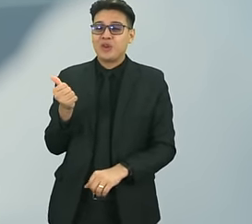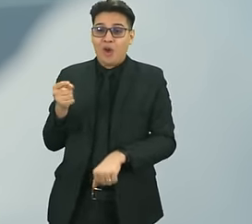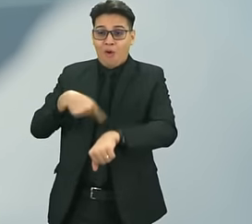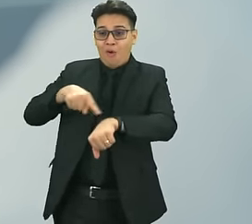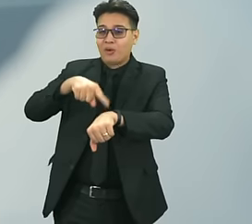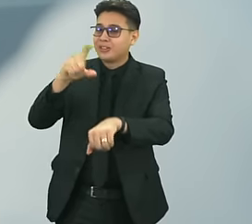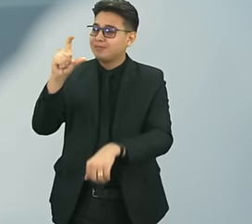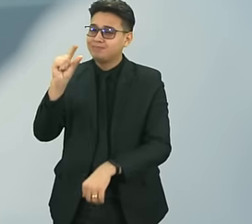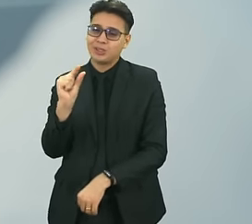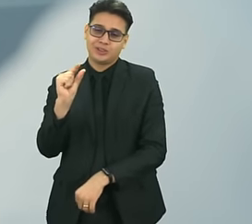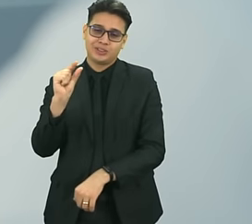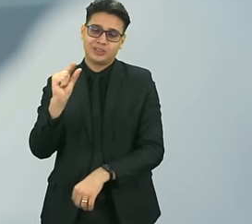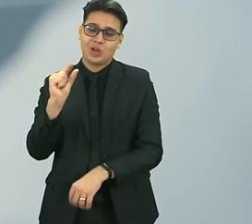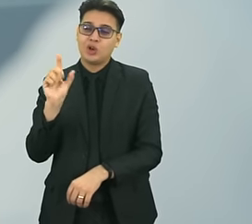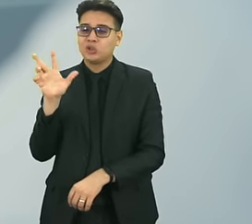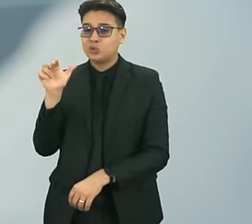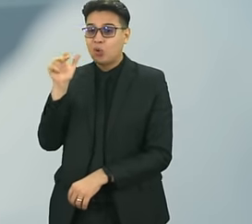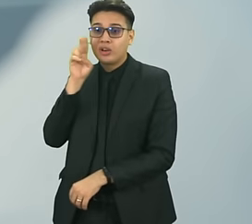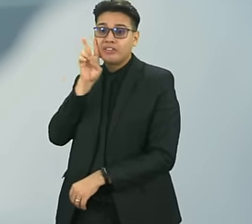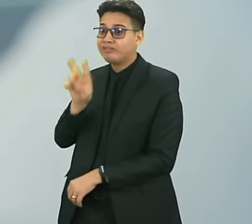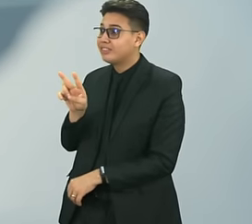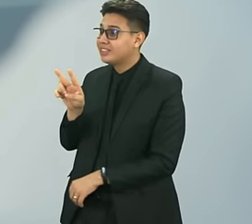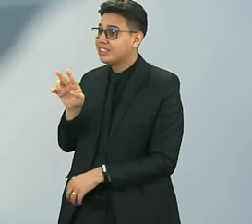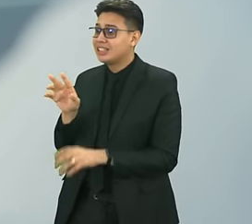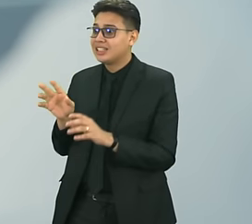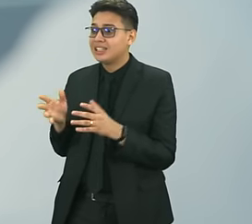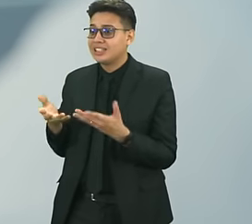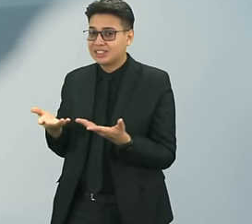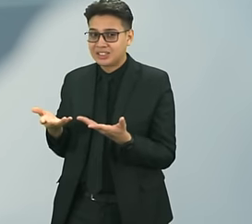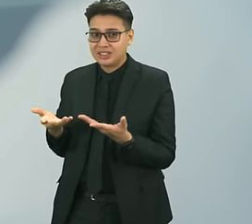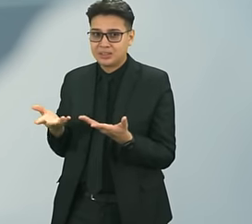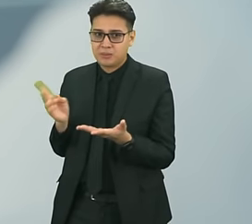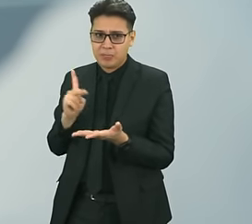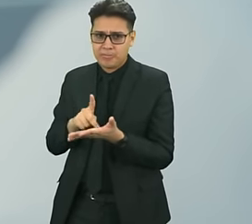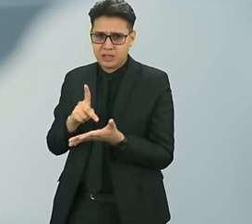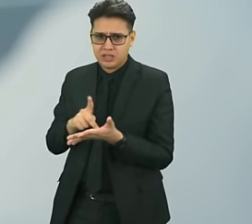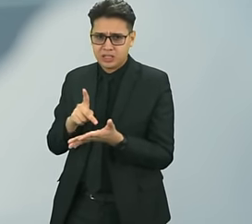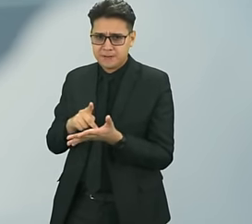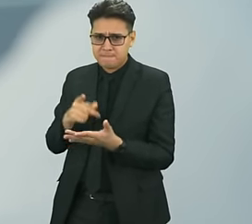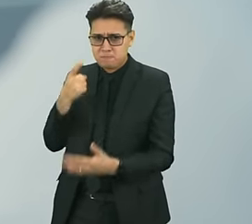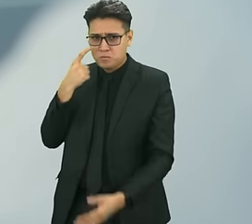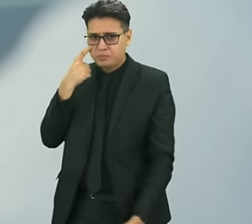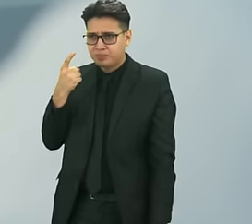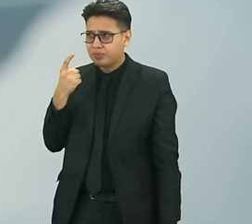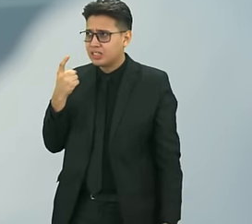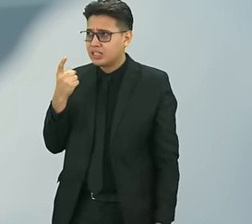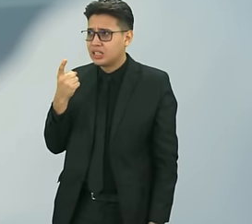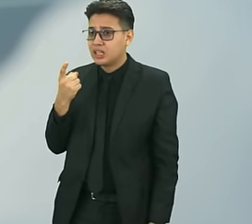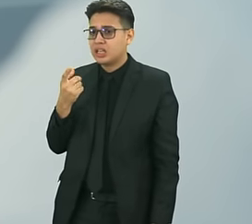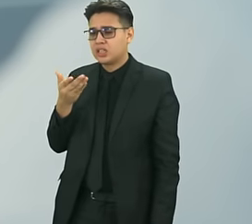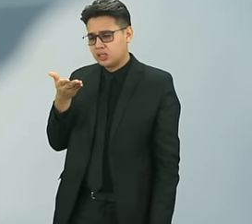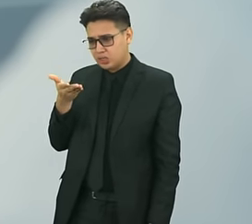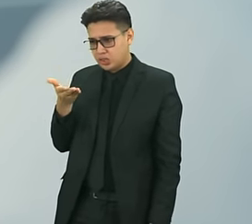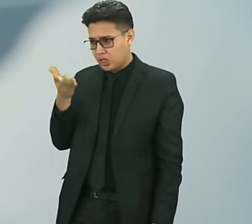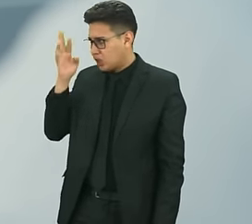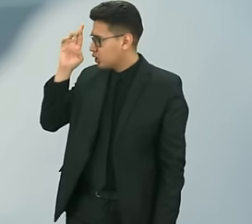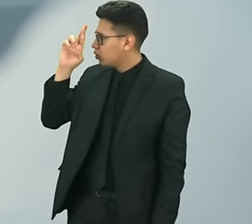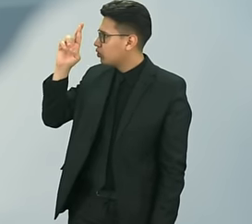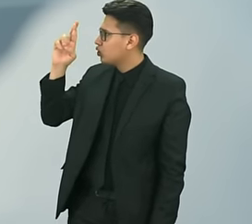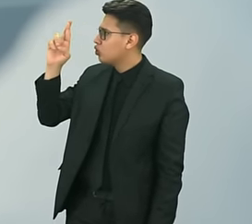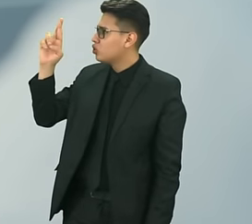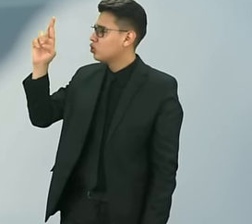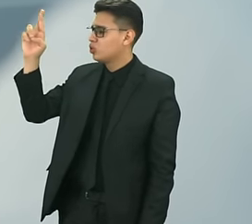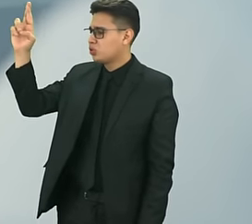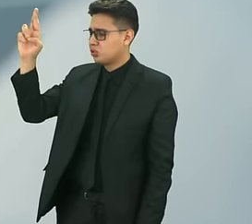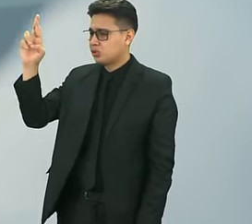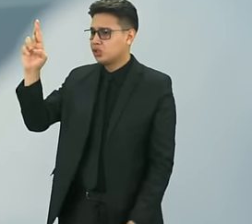nunca presenciou aquilo, né? E realmente eu vi que o Senhor... Nosso Deus, Ele te encaminhou